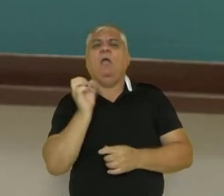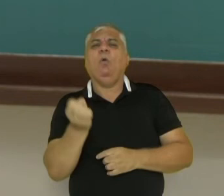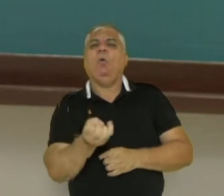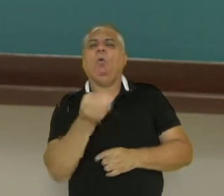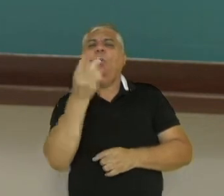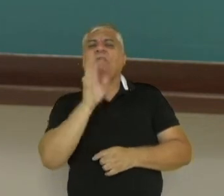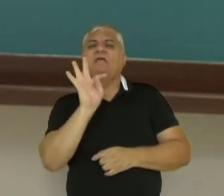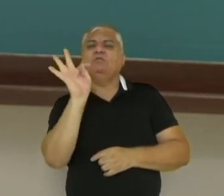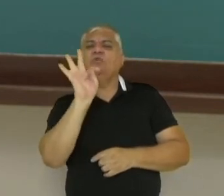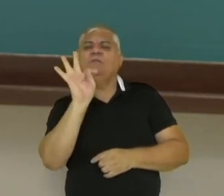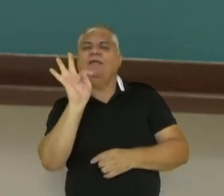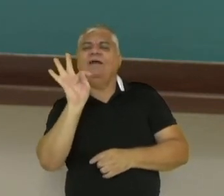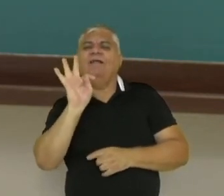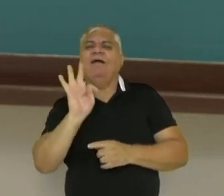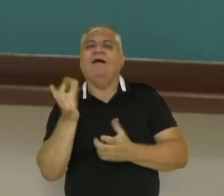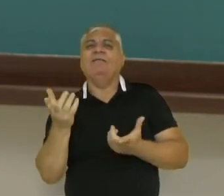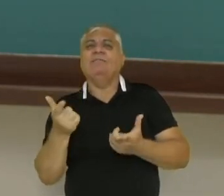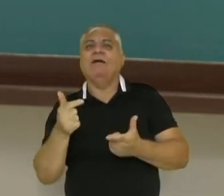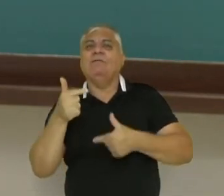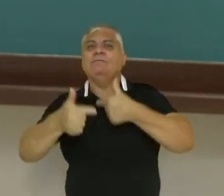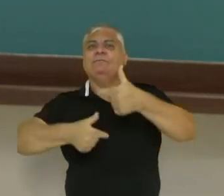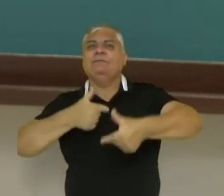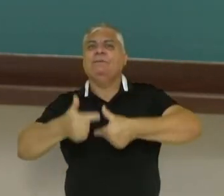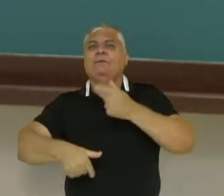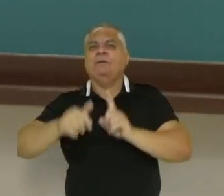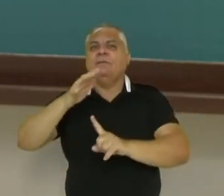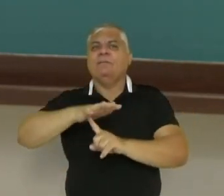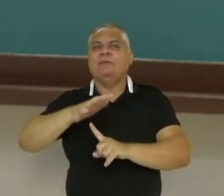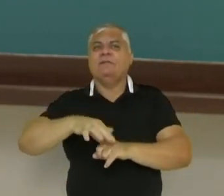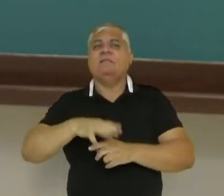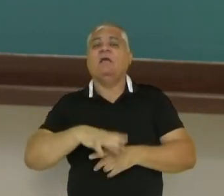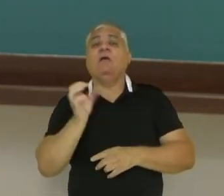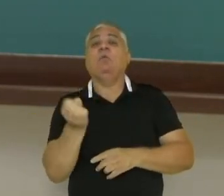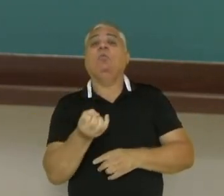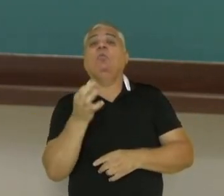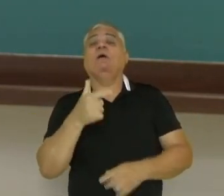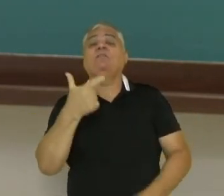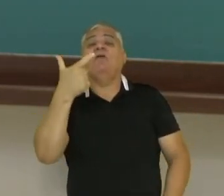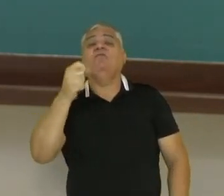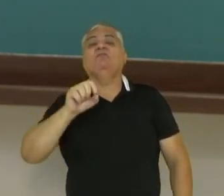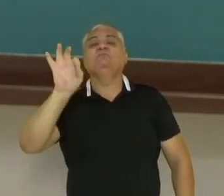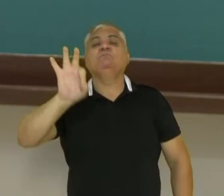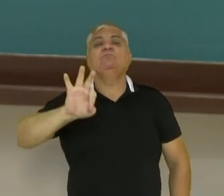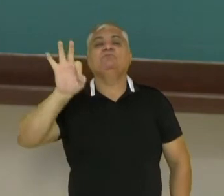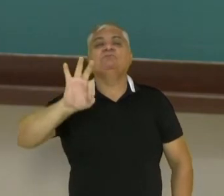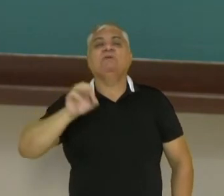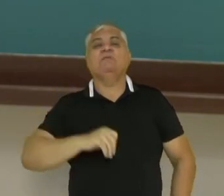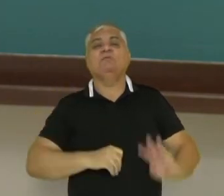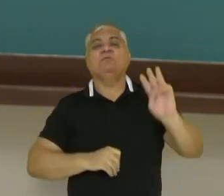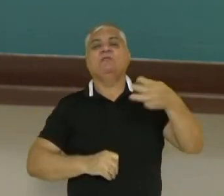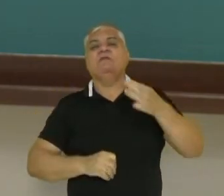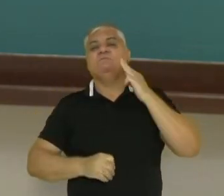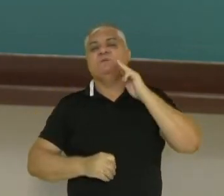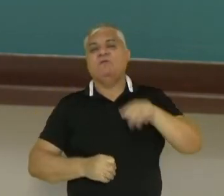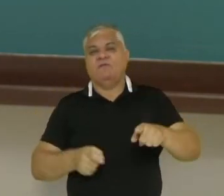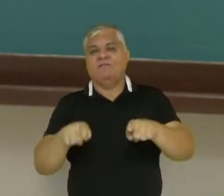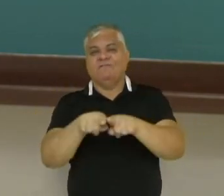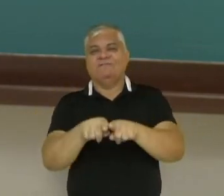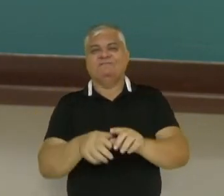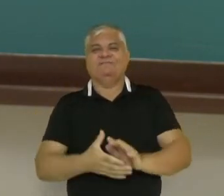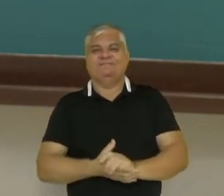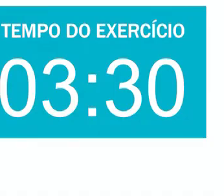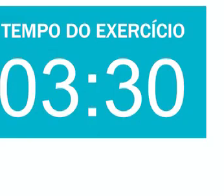toneladas corresponde à produção do Paraná? O que eu quero saber? Quanto é 20% de 3 milhões? A gente já volta.